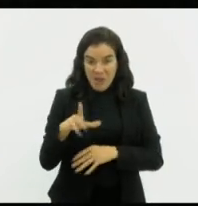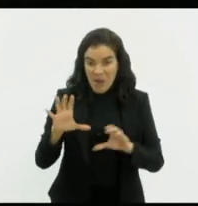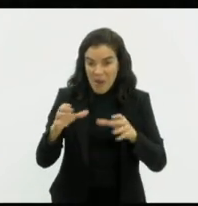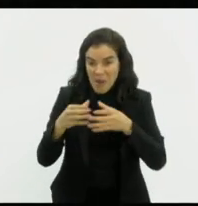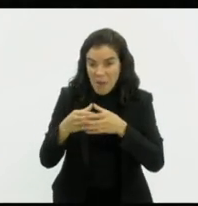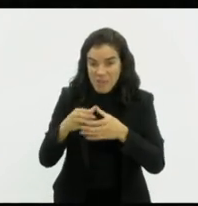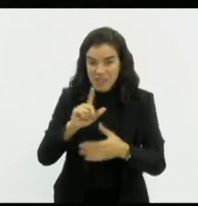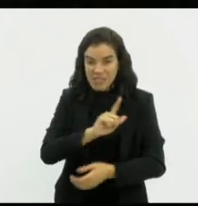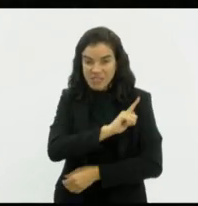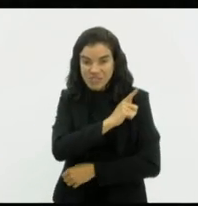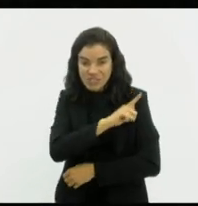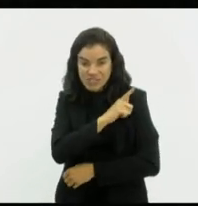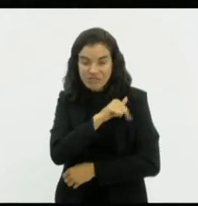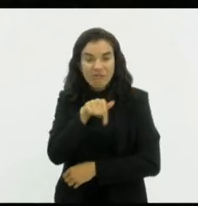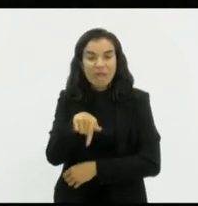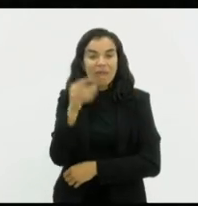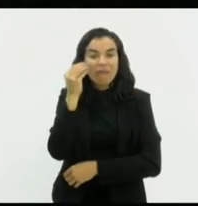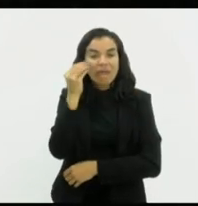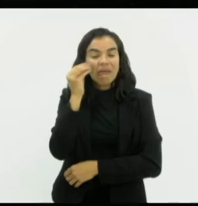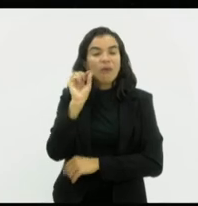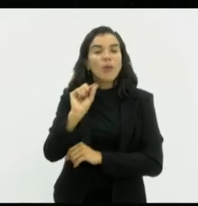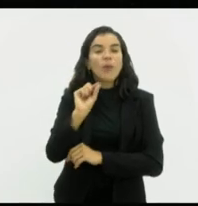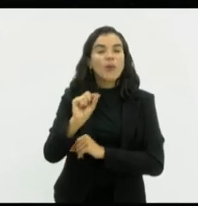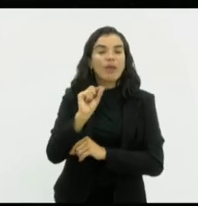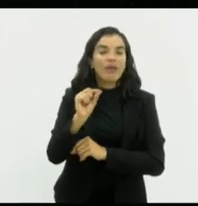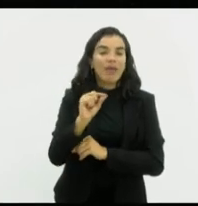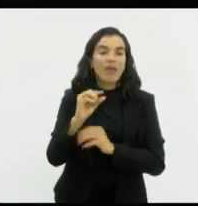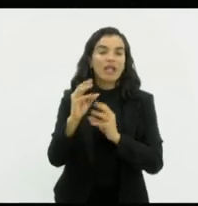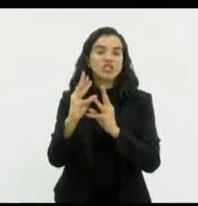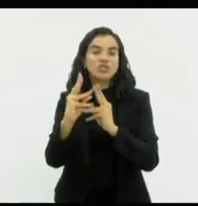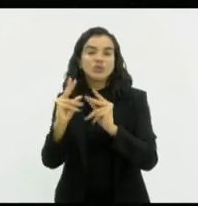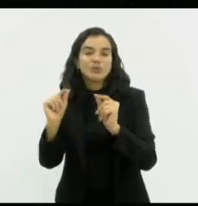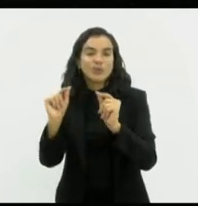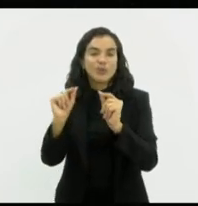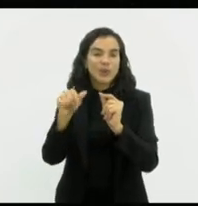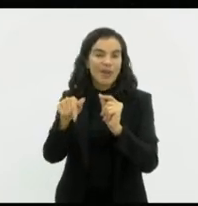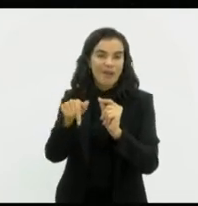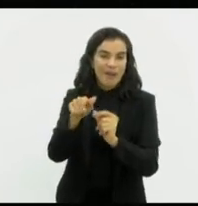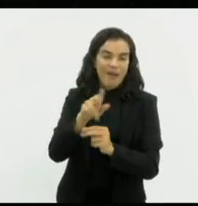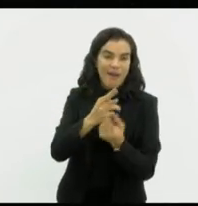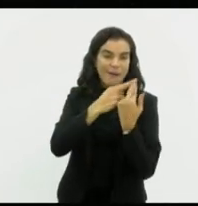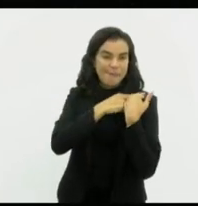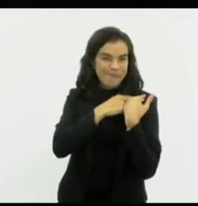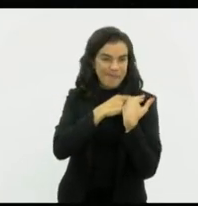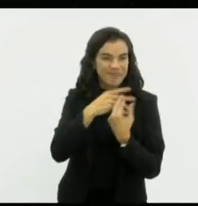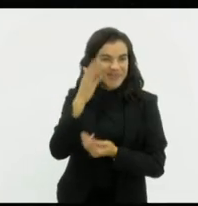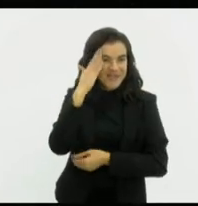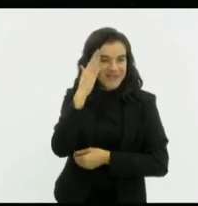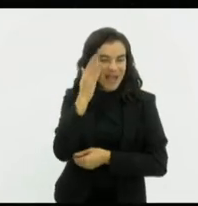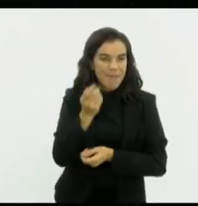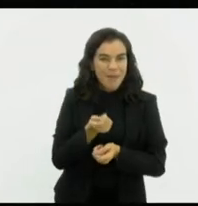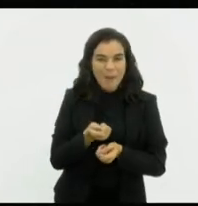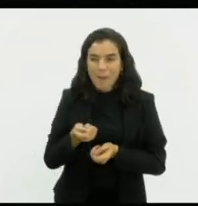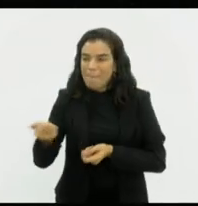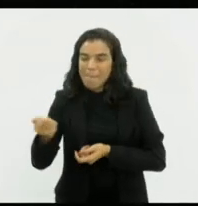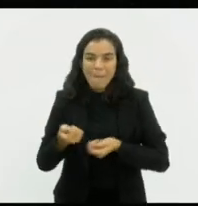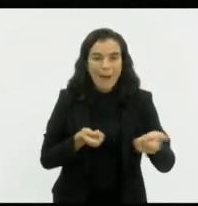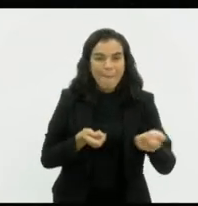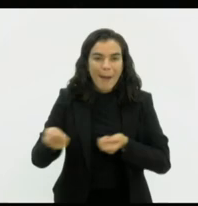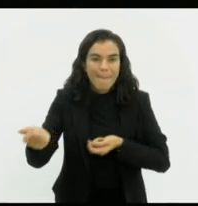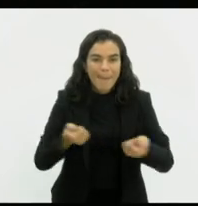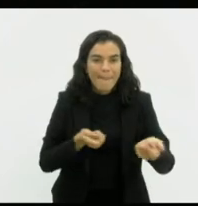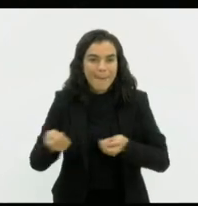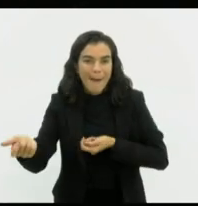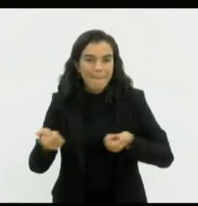de gestão é tentar diluir a responsabilidade. É aquele velho jogo de empurra-purra.